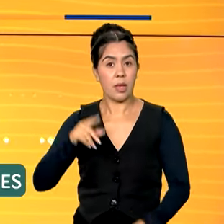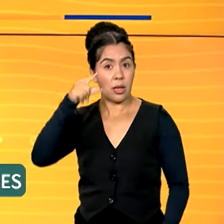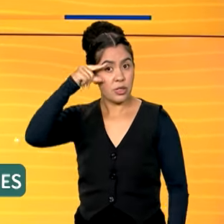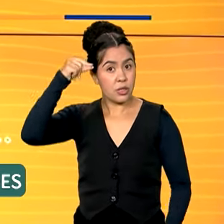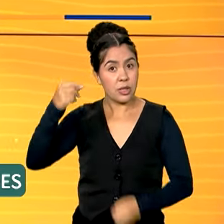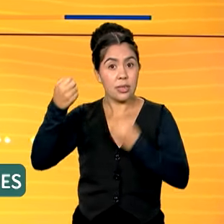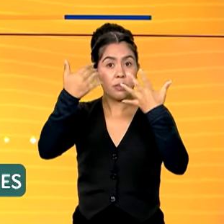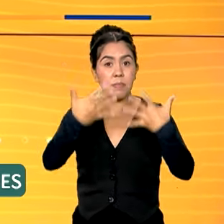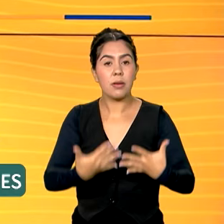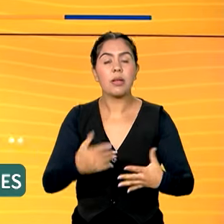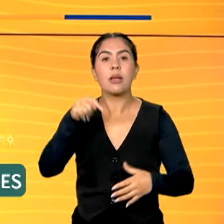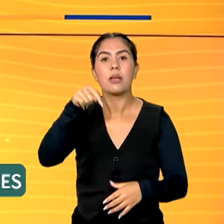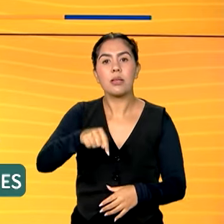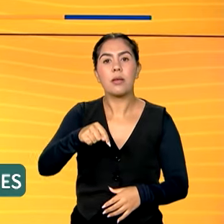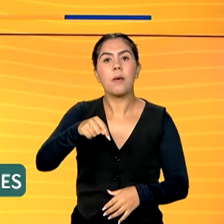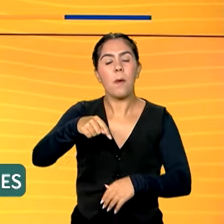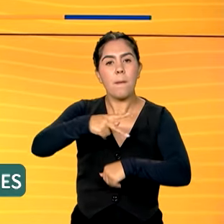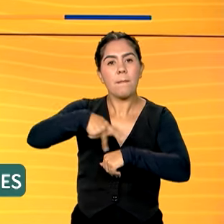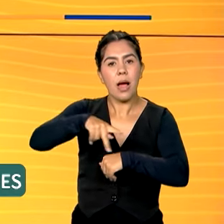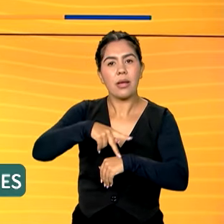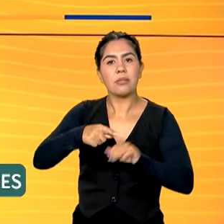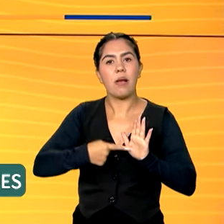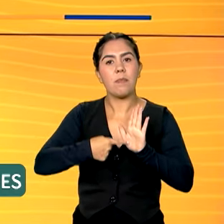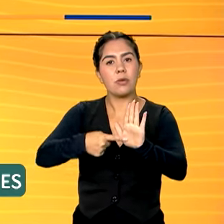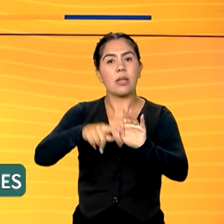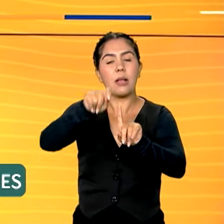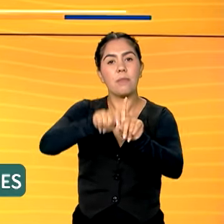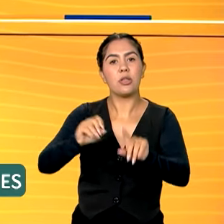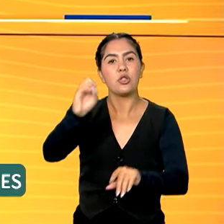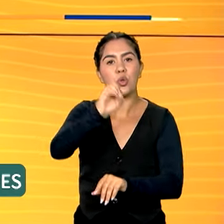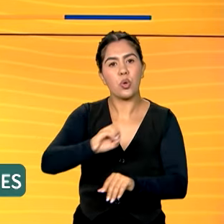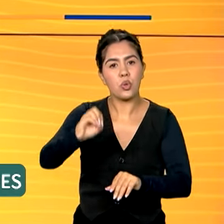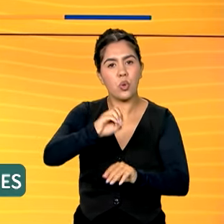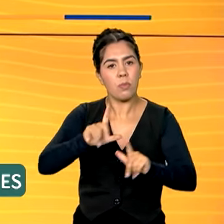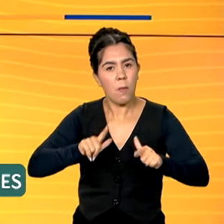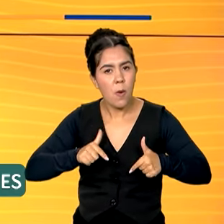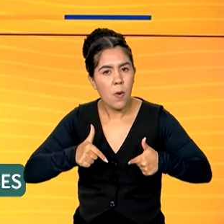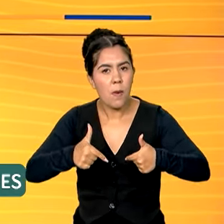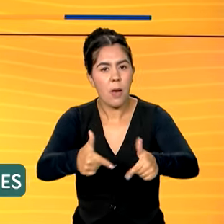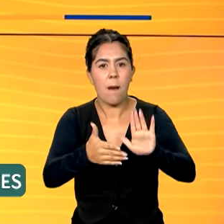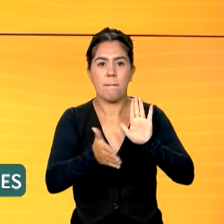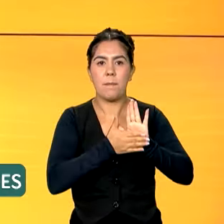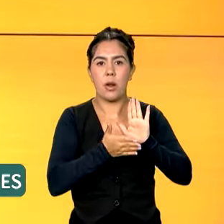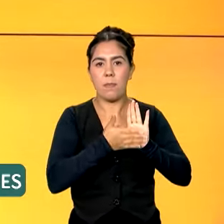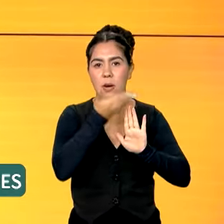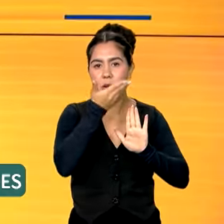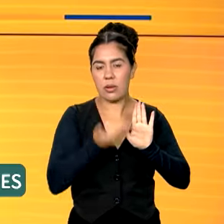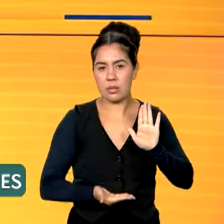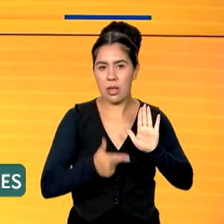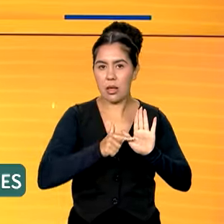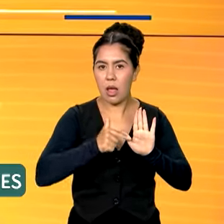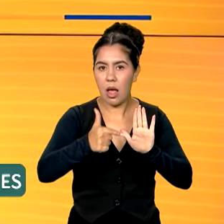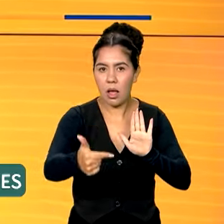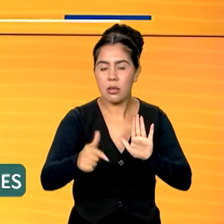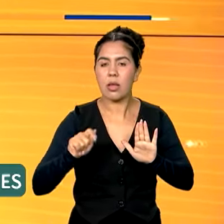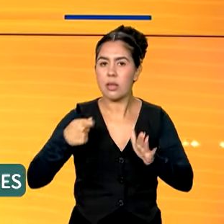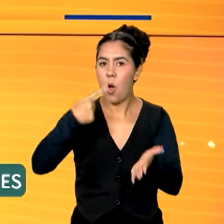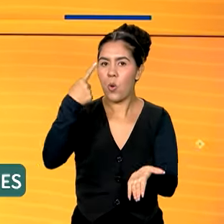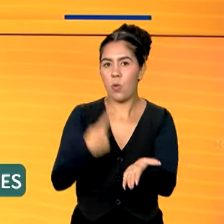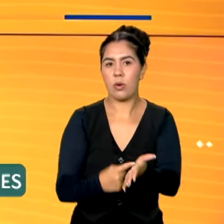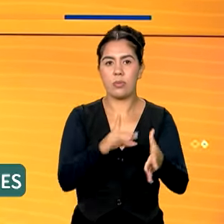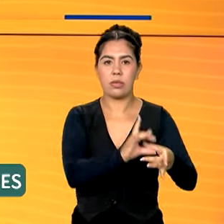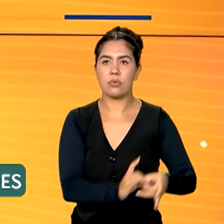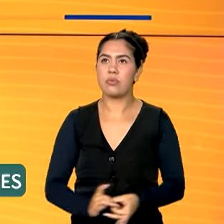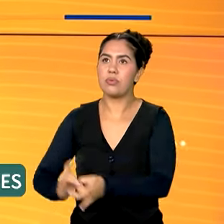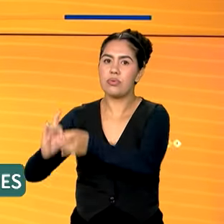outubro uma iniciativa para combater a pobreza energética e sugeriu que ela seja parte das ações da Aliança Global